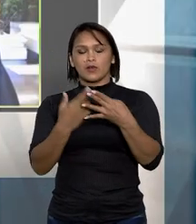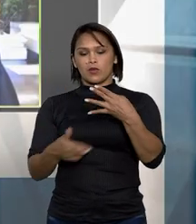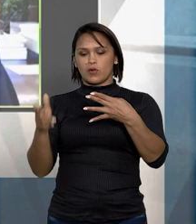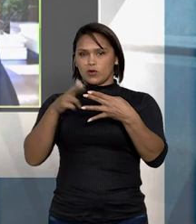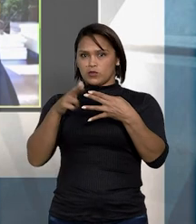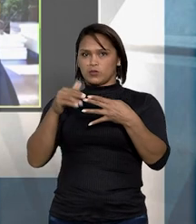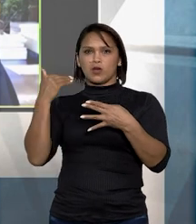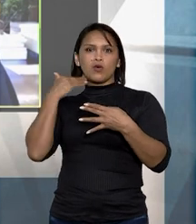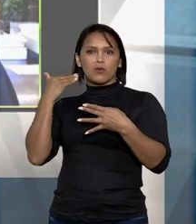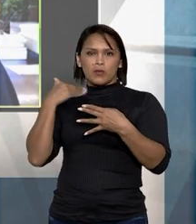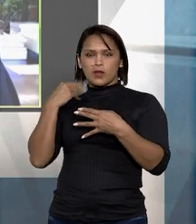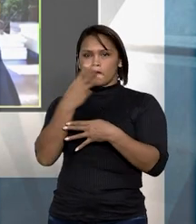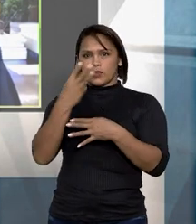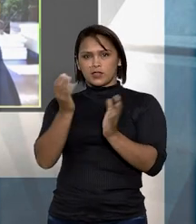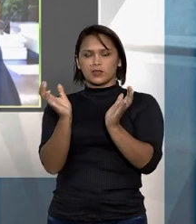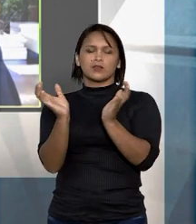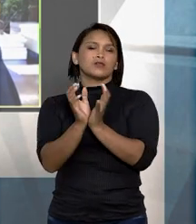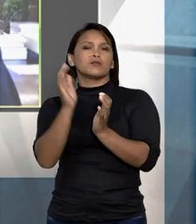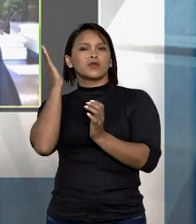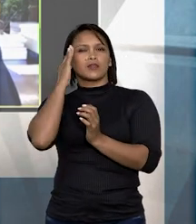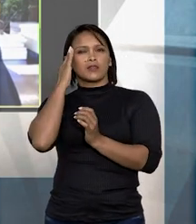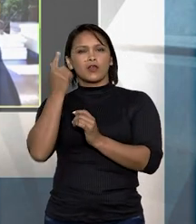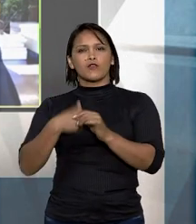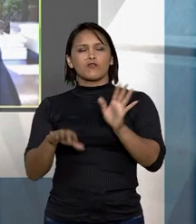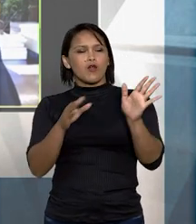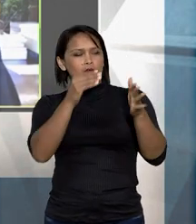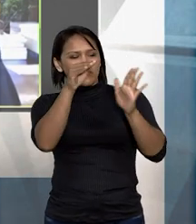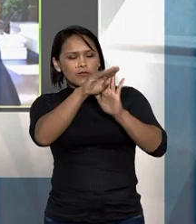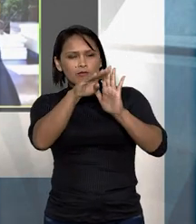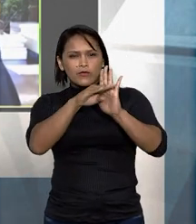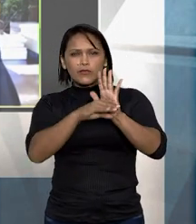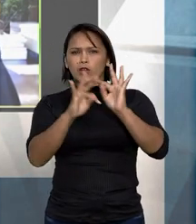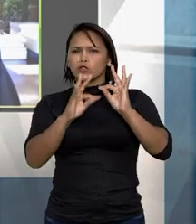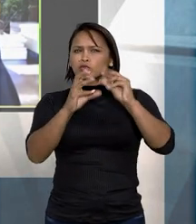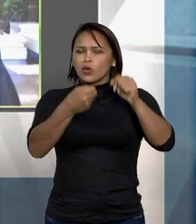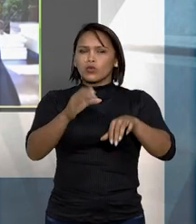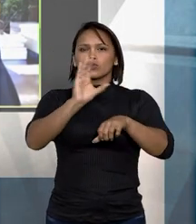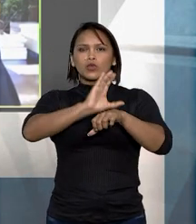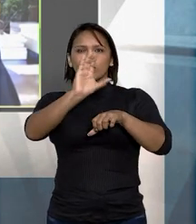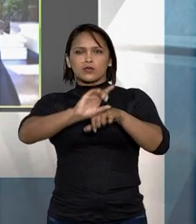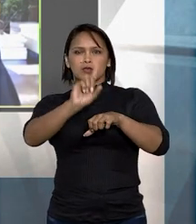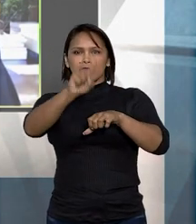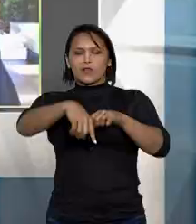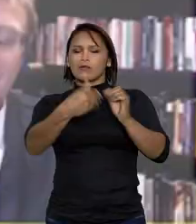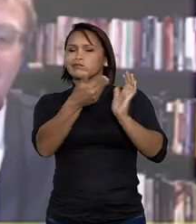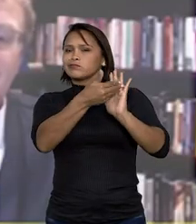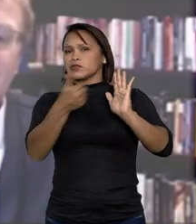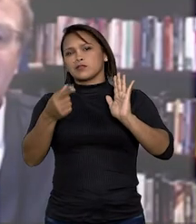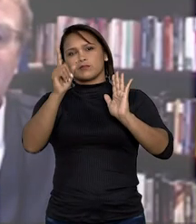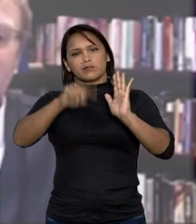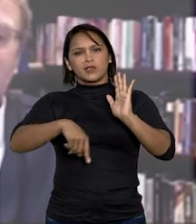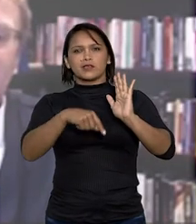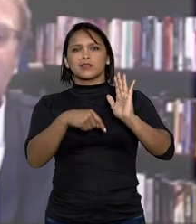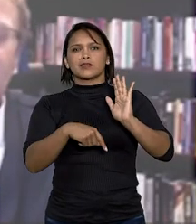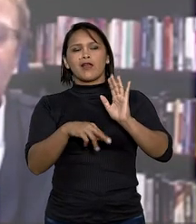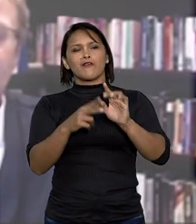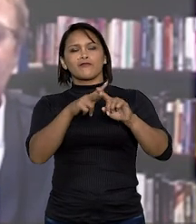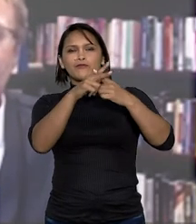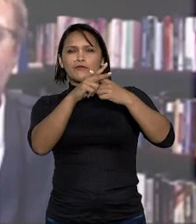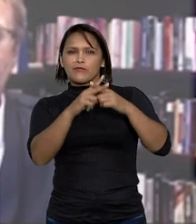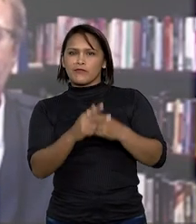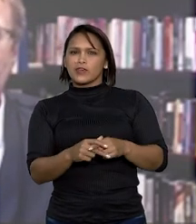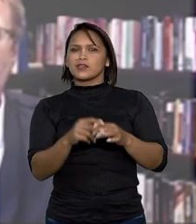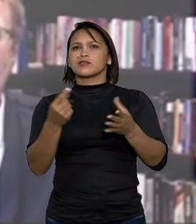recurso especial do Banco a terceira turma entendeu que foram cumpridos os requisitos do Código Civil sendo dispensável Nesse caso a